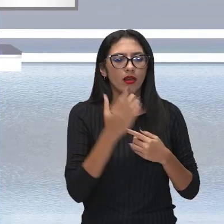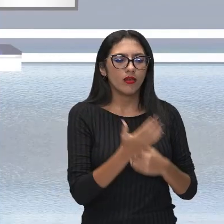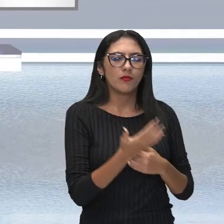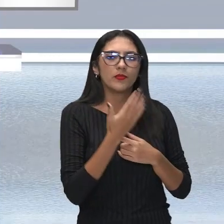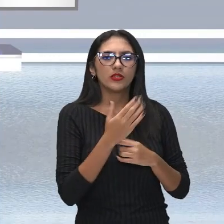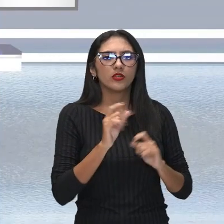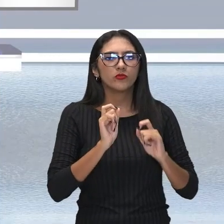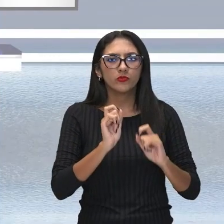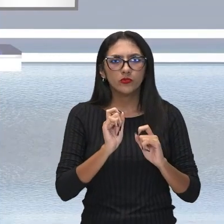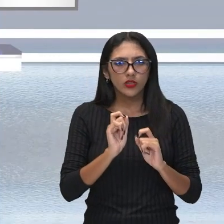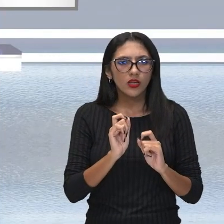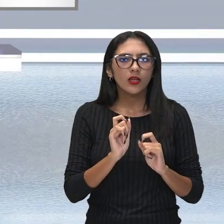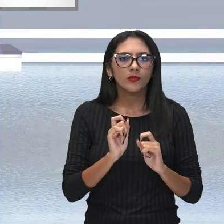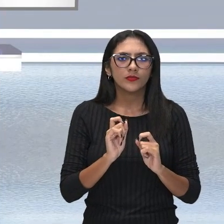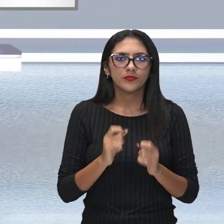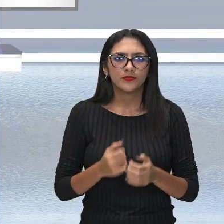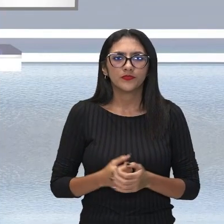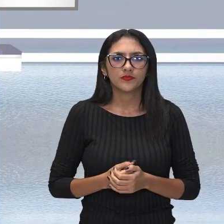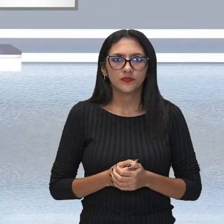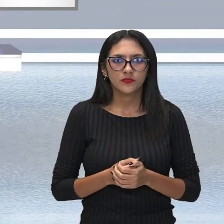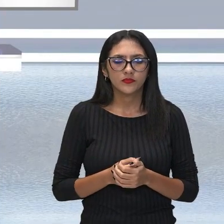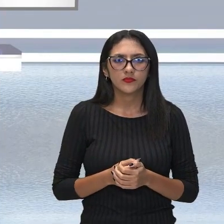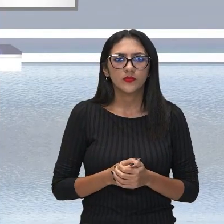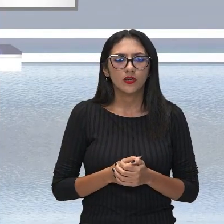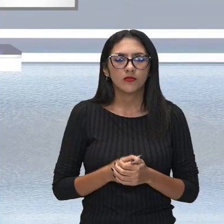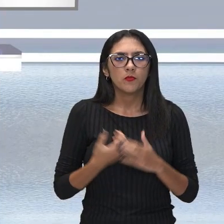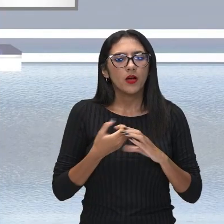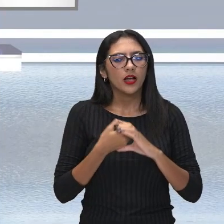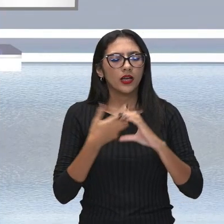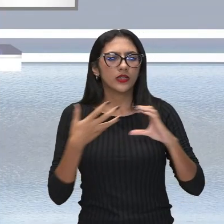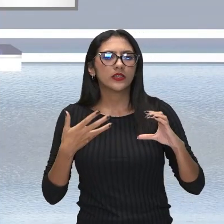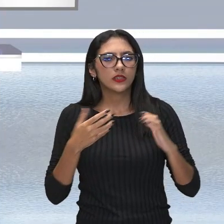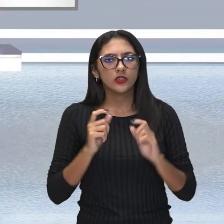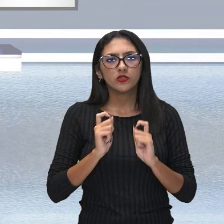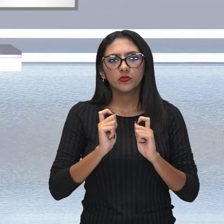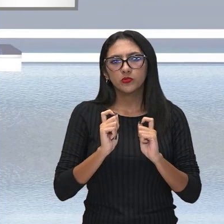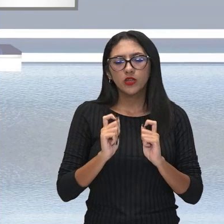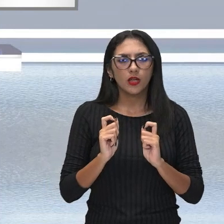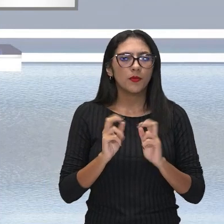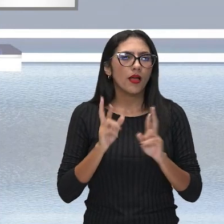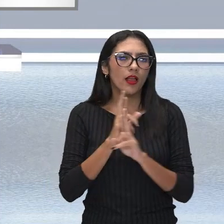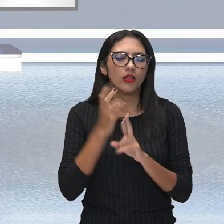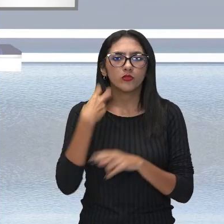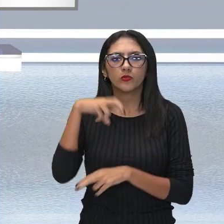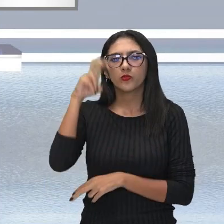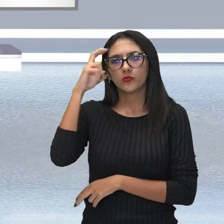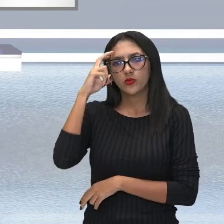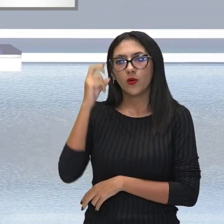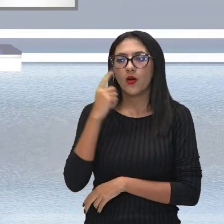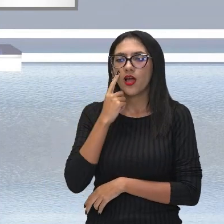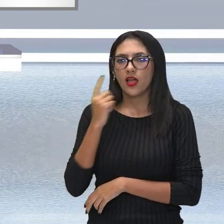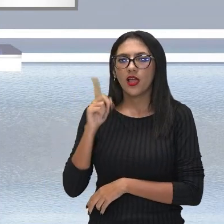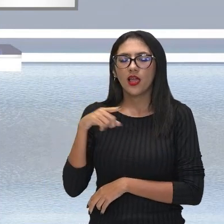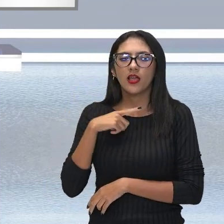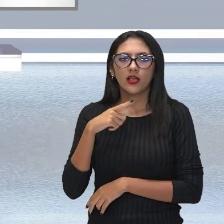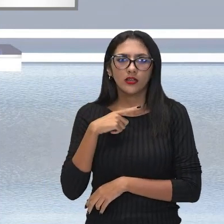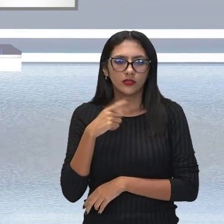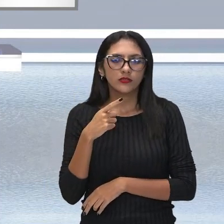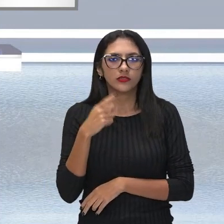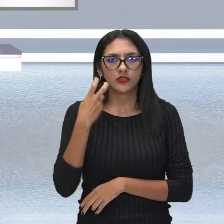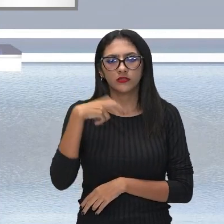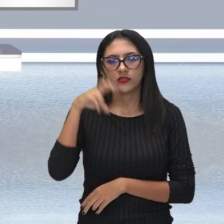um questionamento, um elemento para ela que é cultural, gente. Ela faz parte de uma cultura, né?